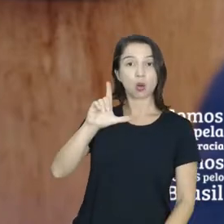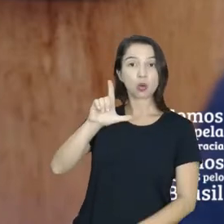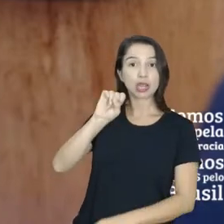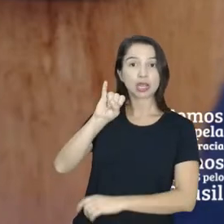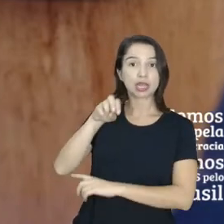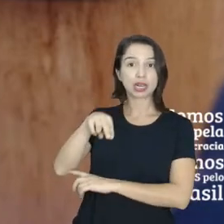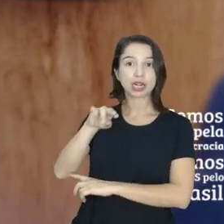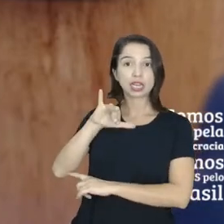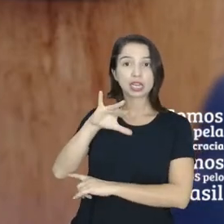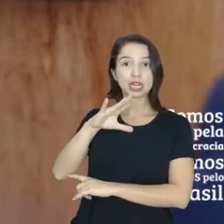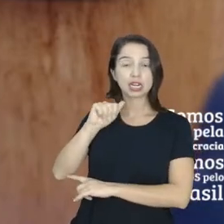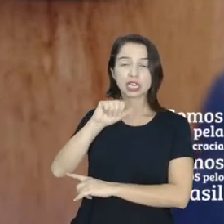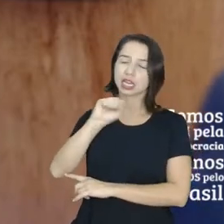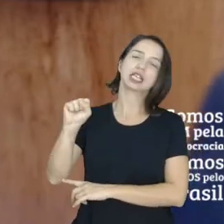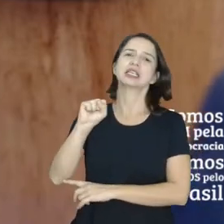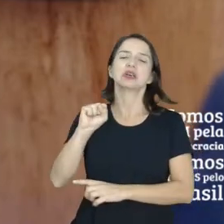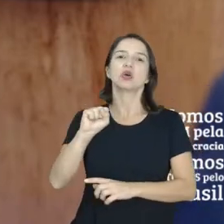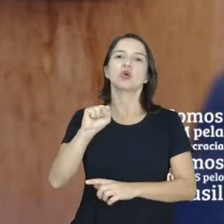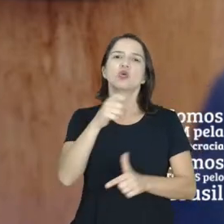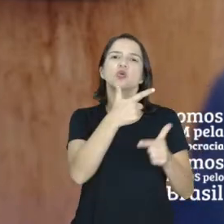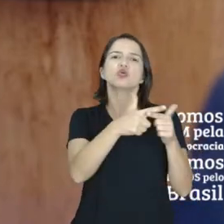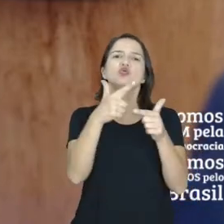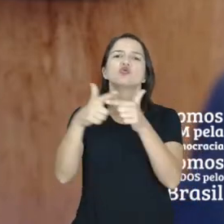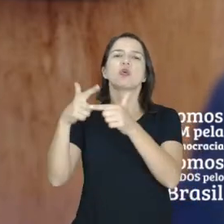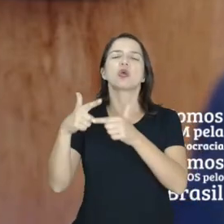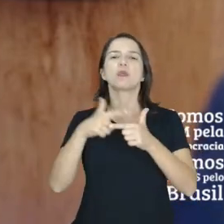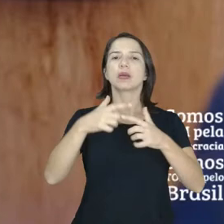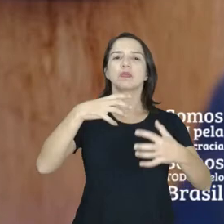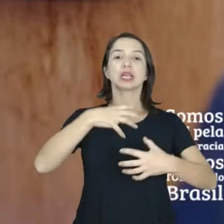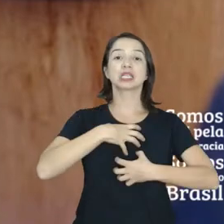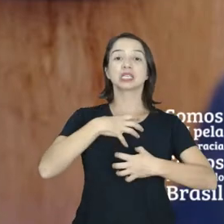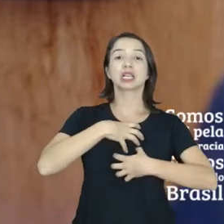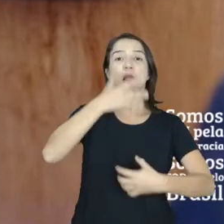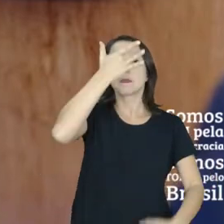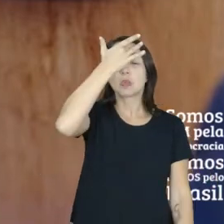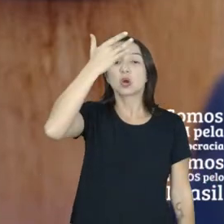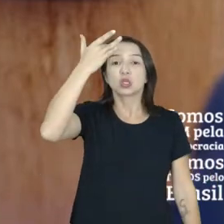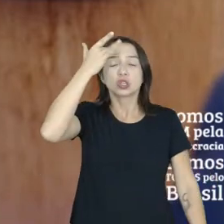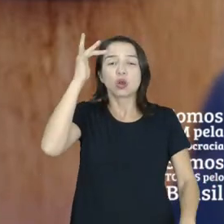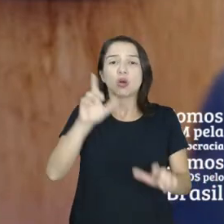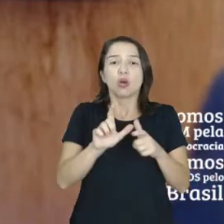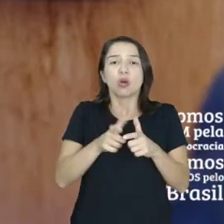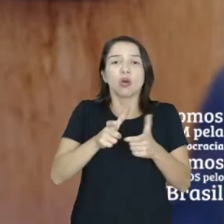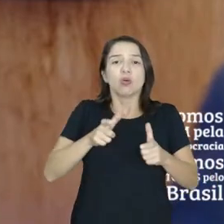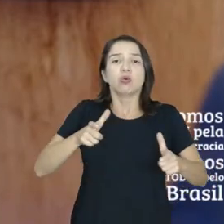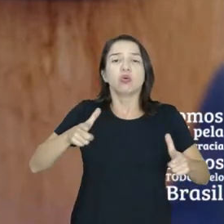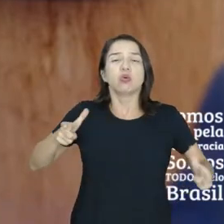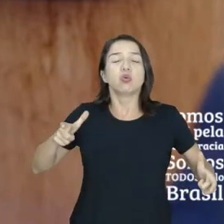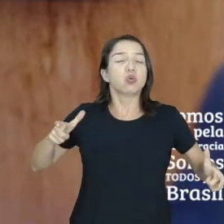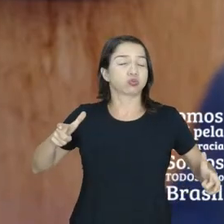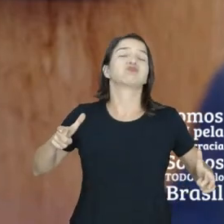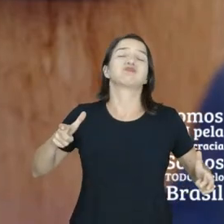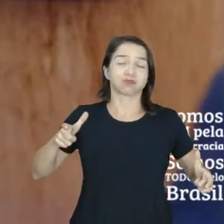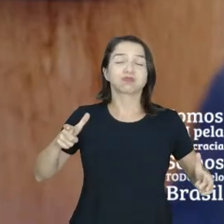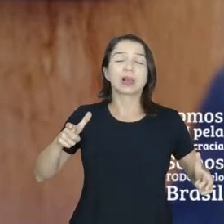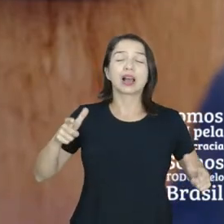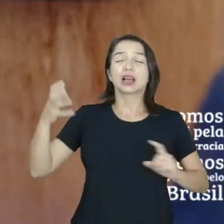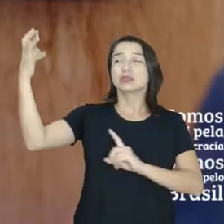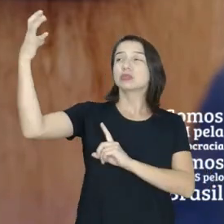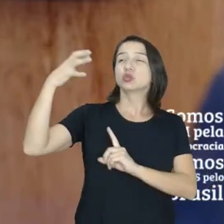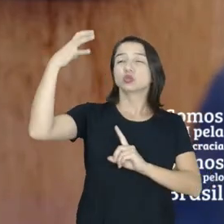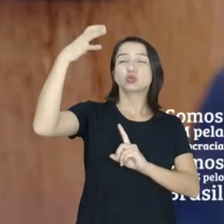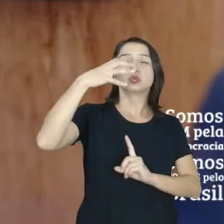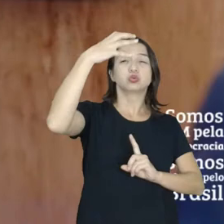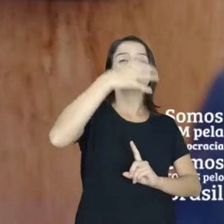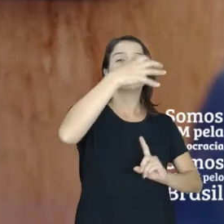com a pandemia os problemas emocionais. Pessoas ficaram abaladas emocionalmente. Então, a presença da